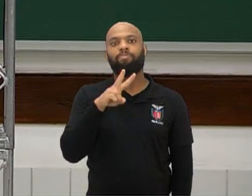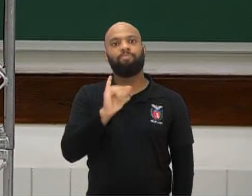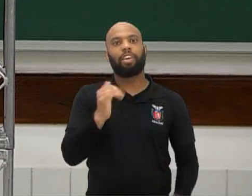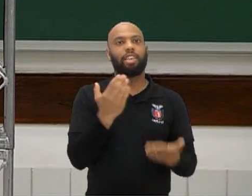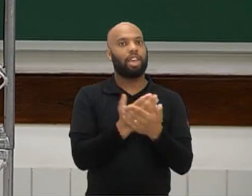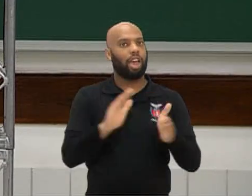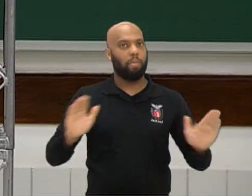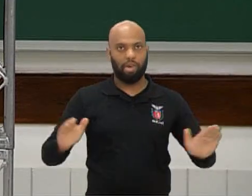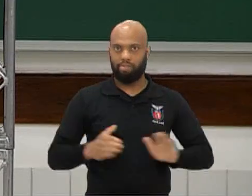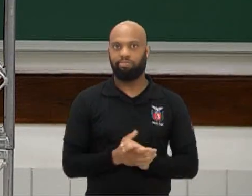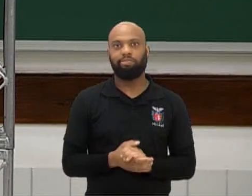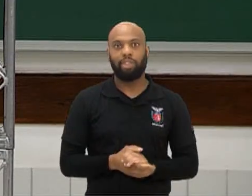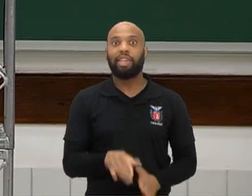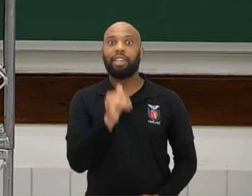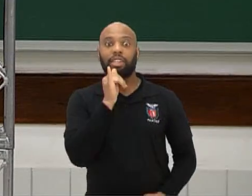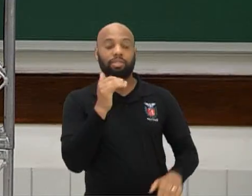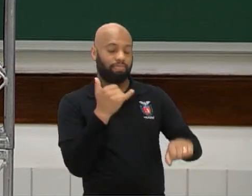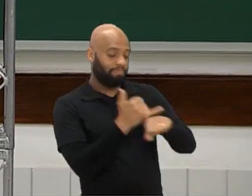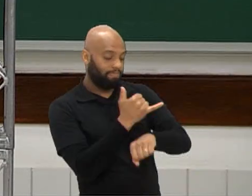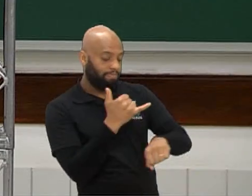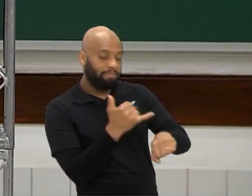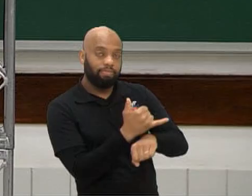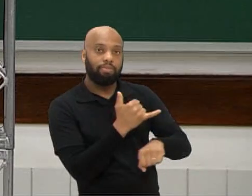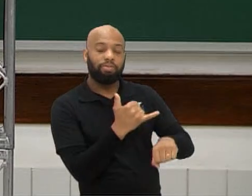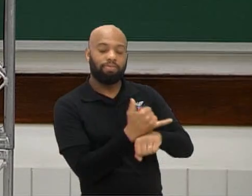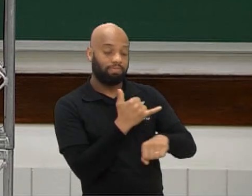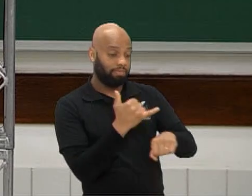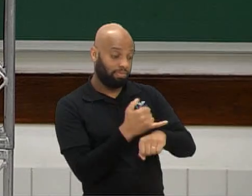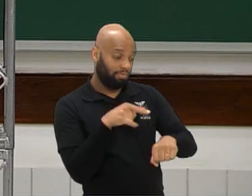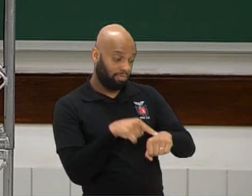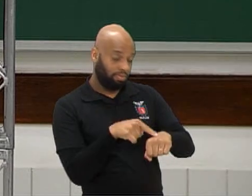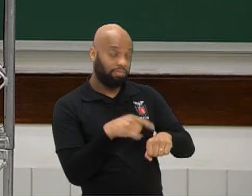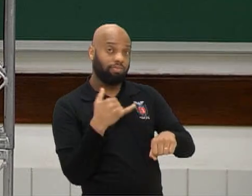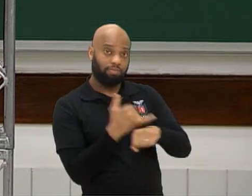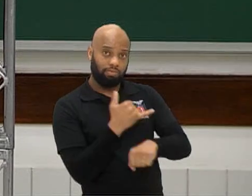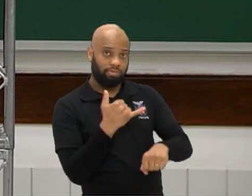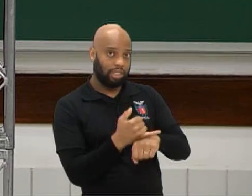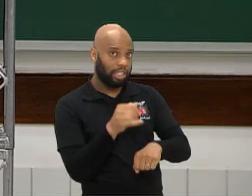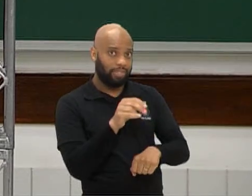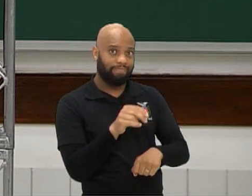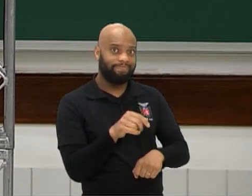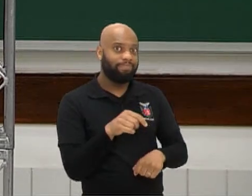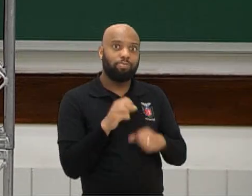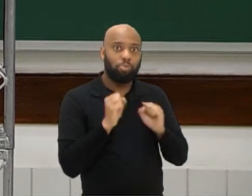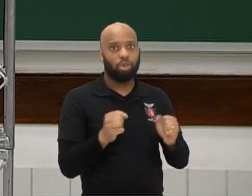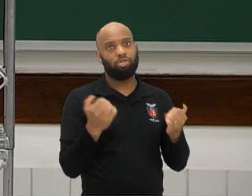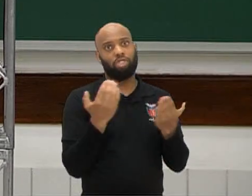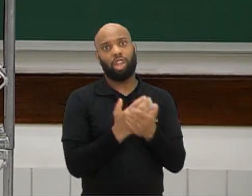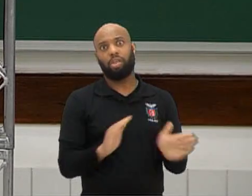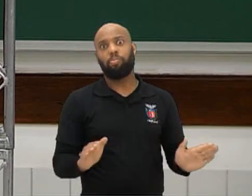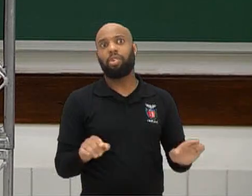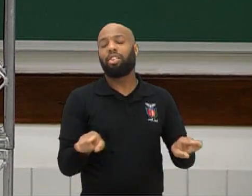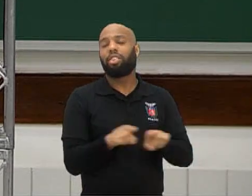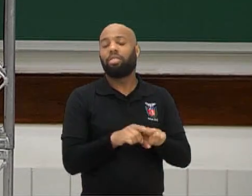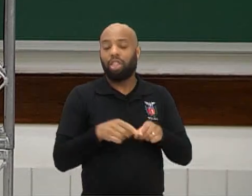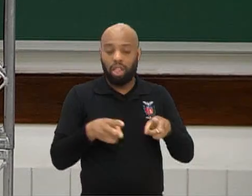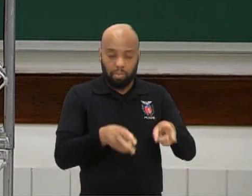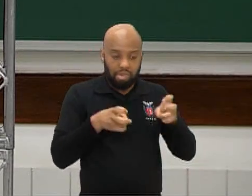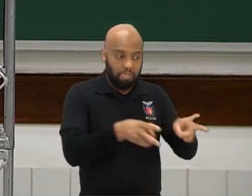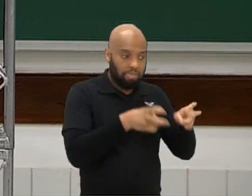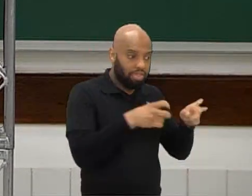renovável. Se a gente pensar no metal, o metal é um recurso natural não renovável. As extrações de metais ao redor do mundo